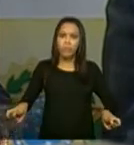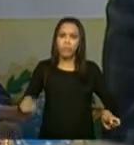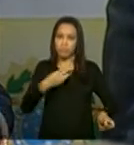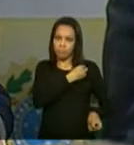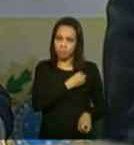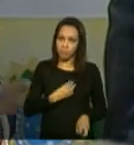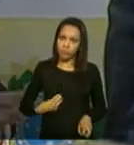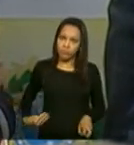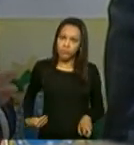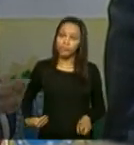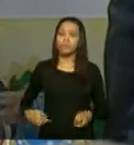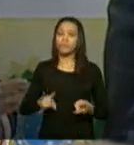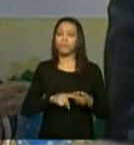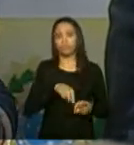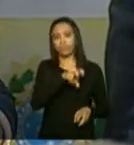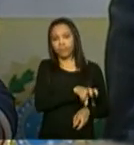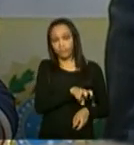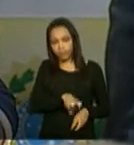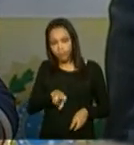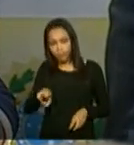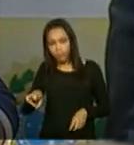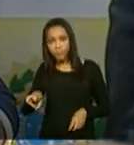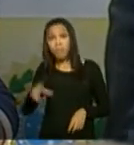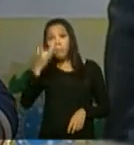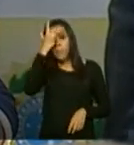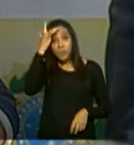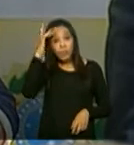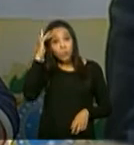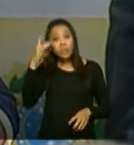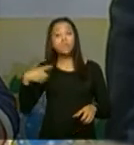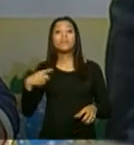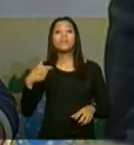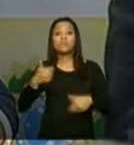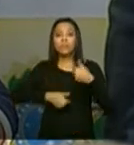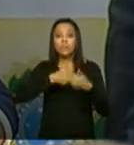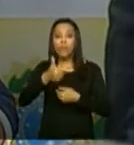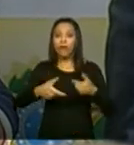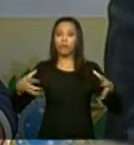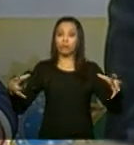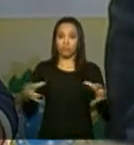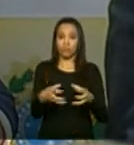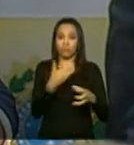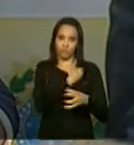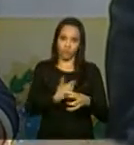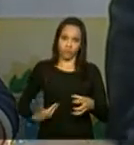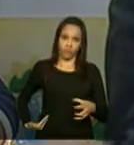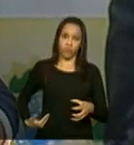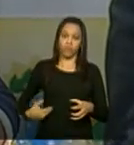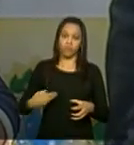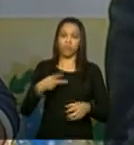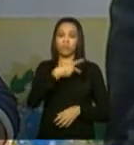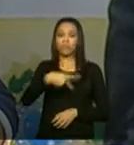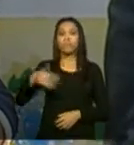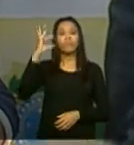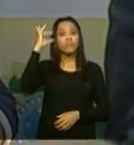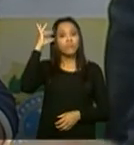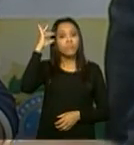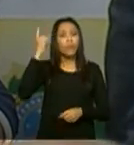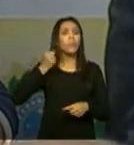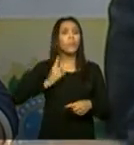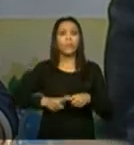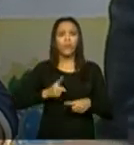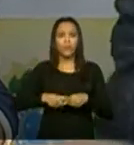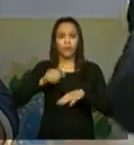todas as pessoas que compõem o governo da presidenta dilma até porque a decisão